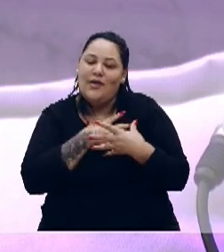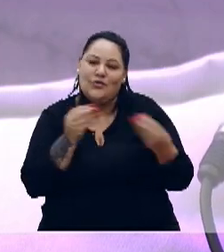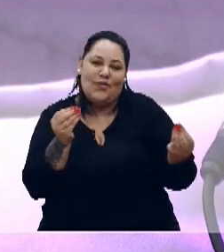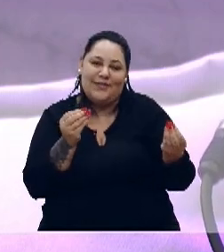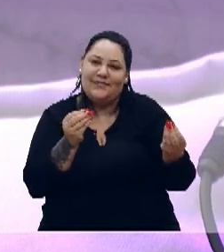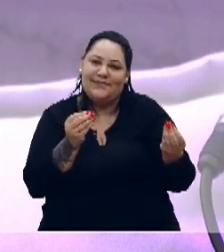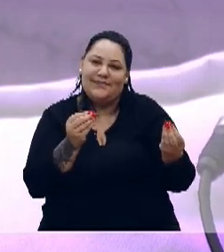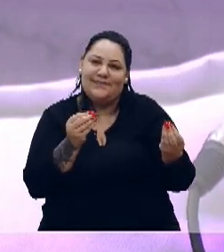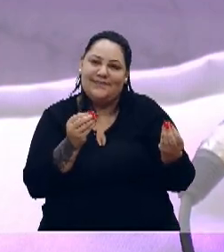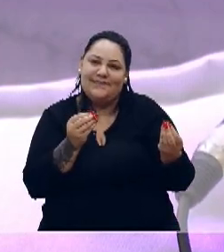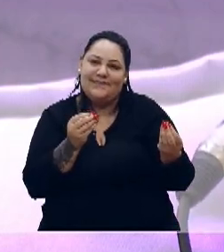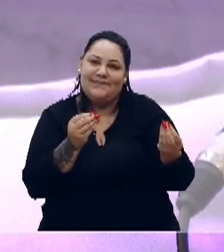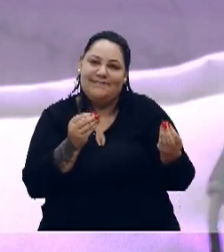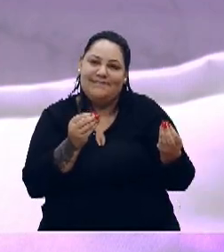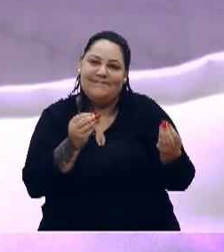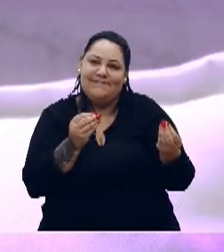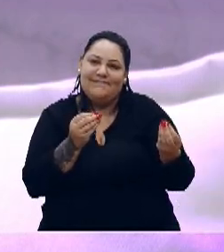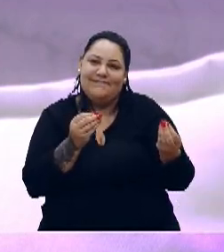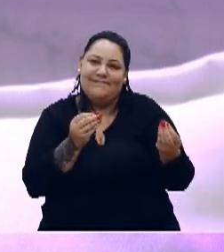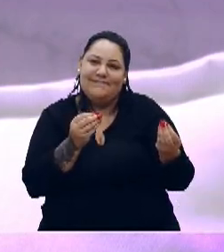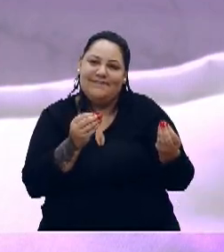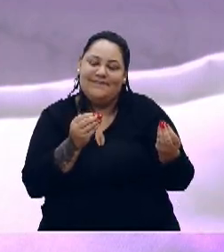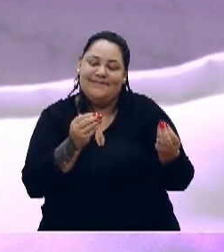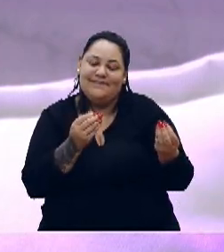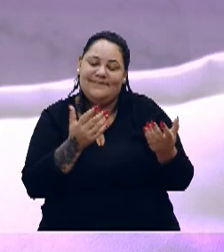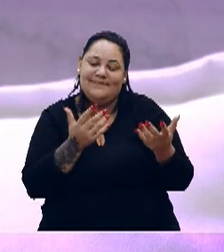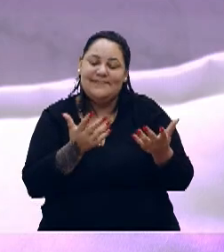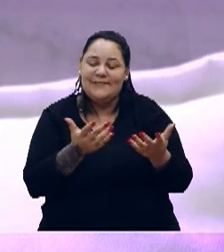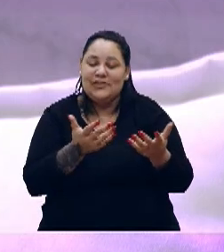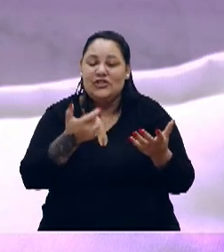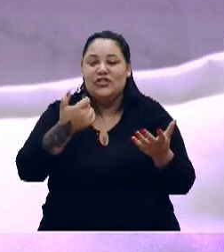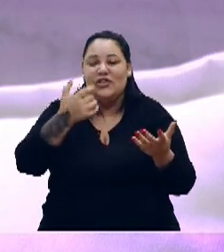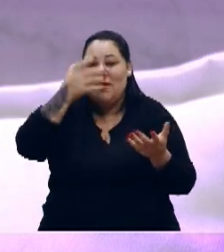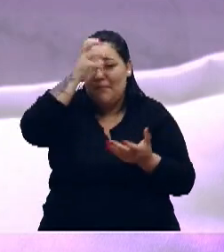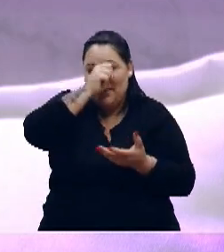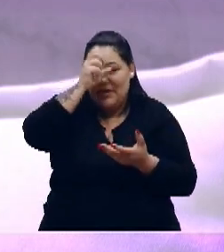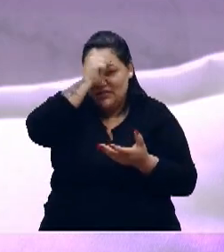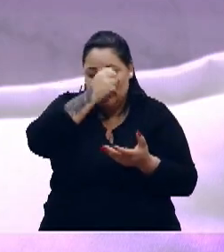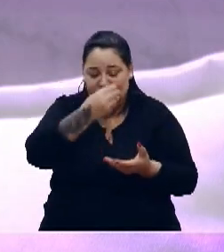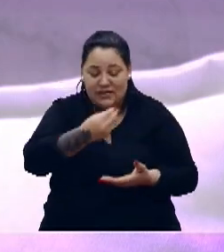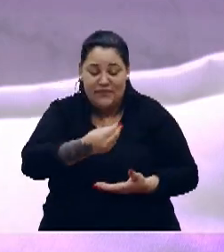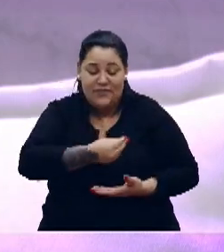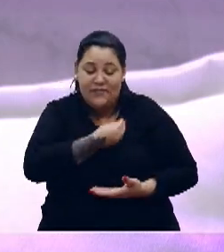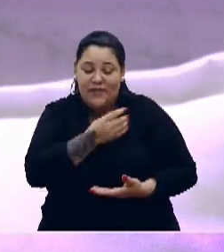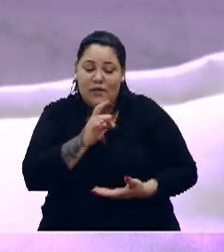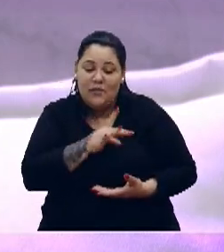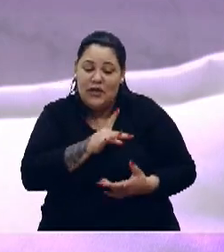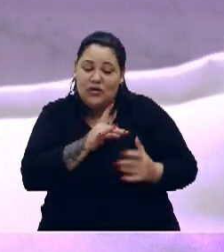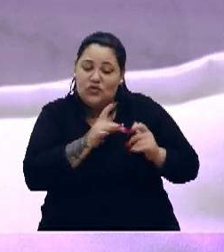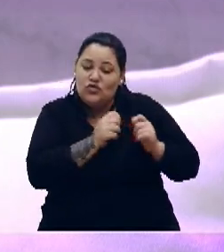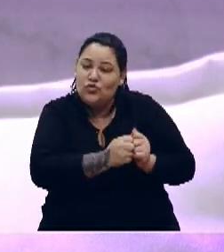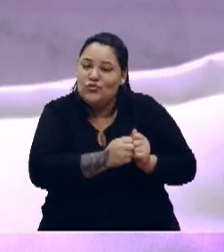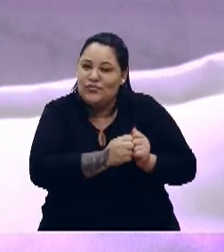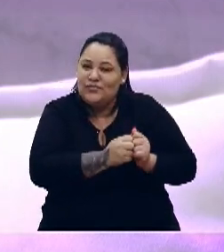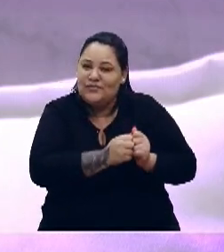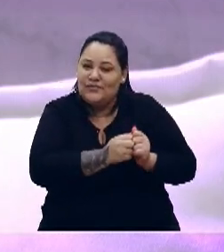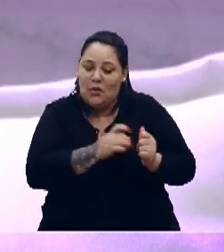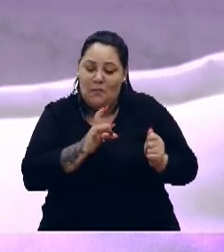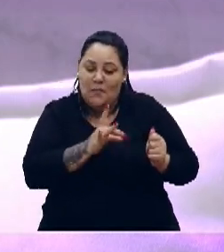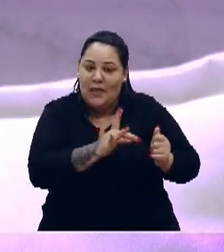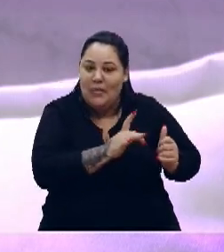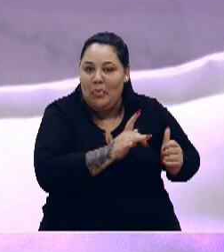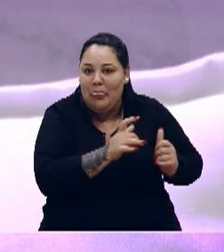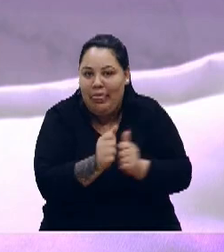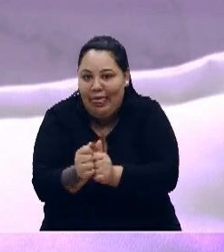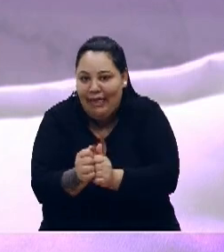Ele tá aqui abraçado nas duas. A gente aprende a conviver com o medo e ele nos acompanha. E